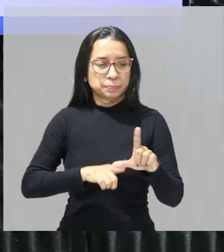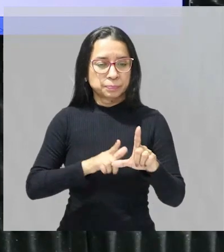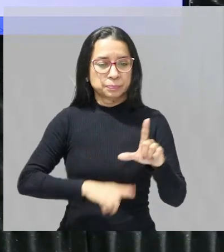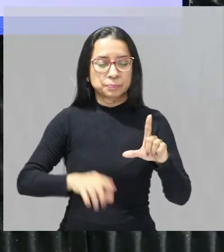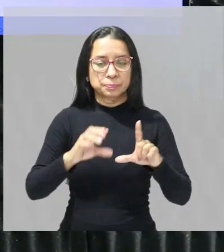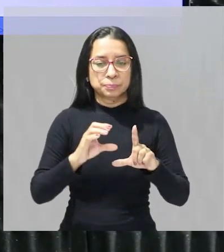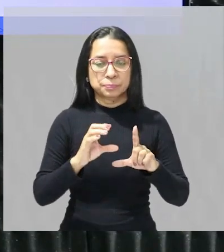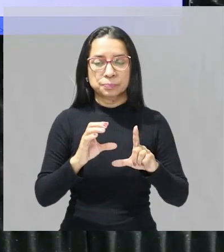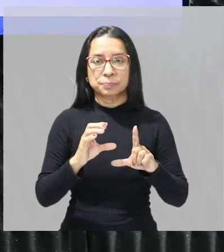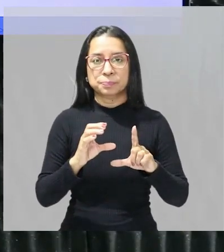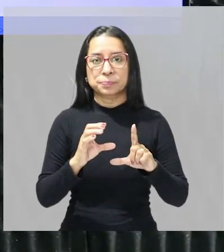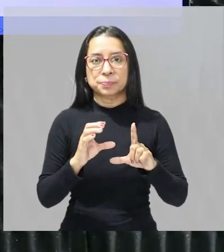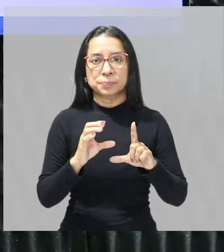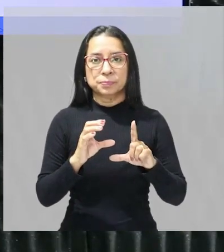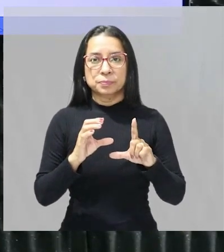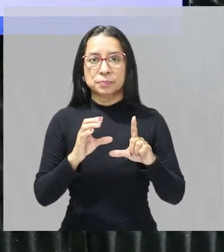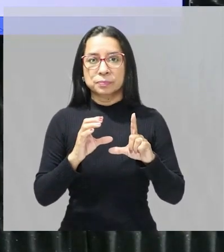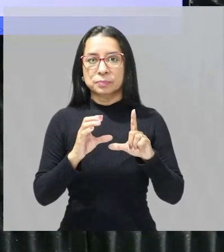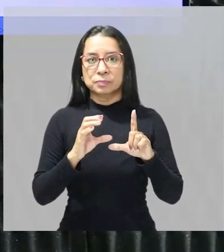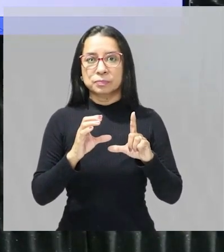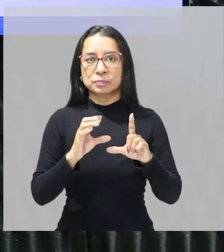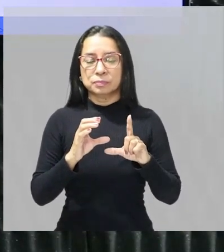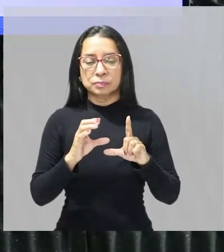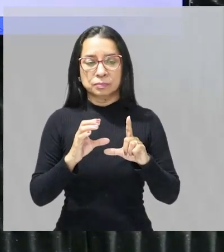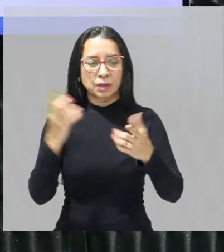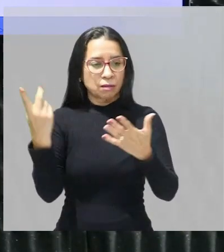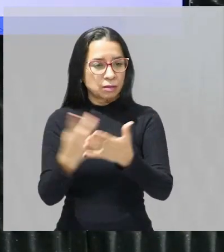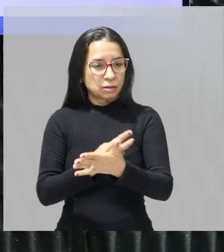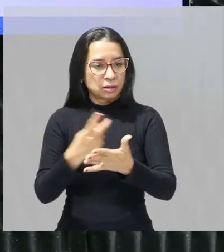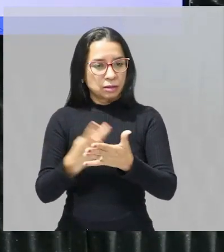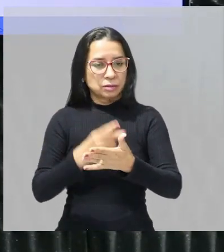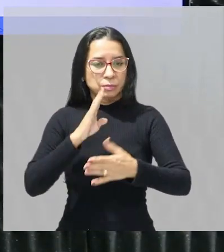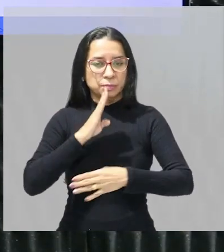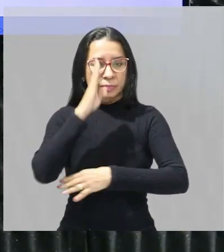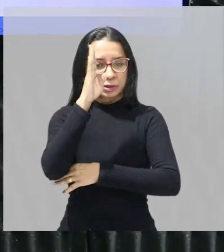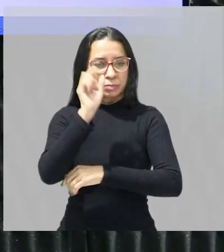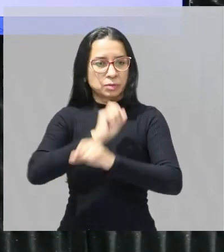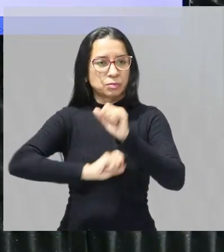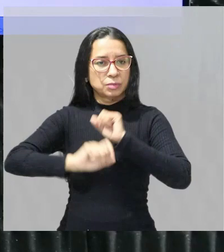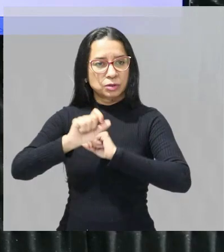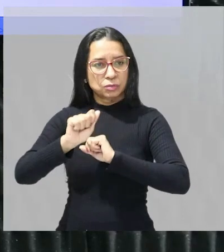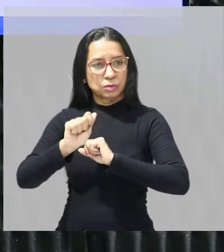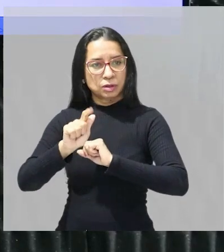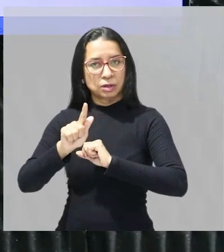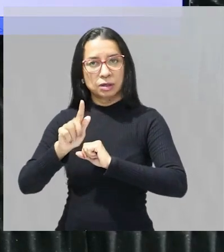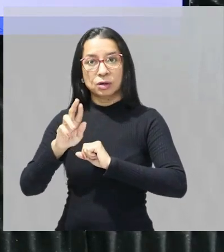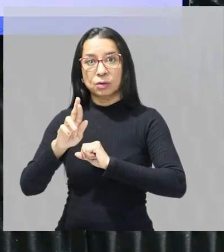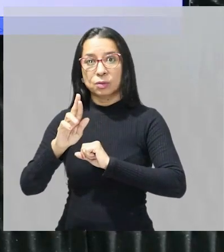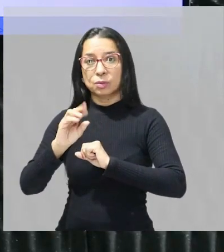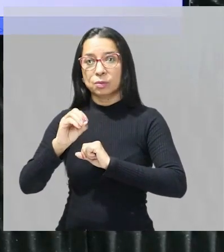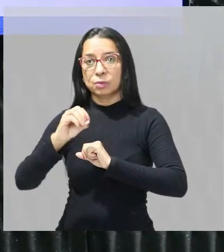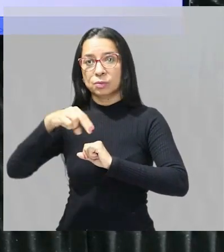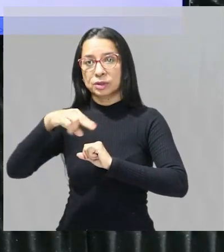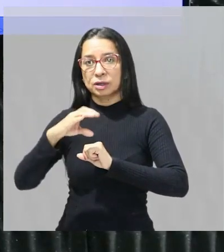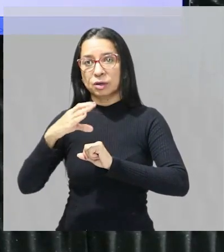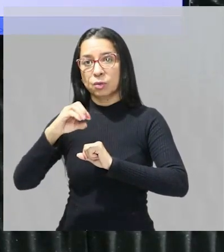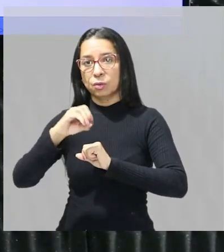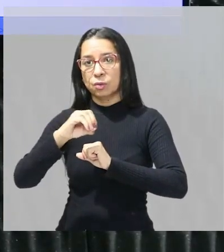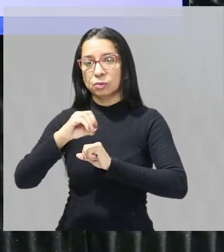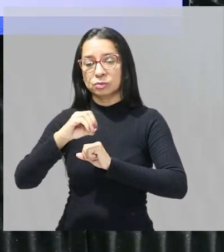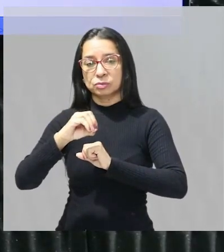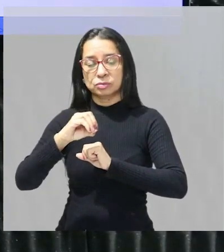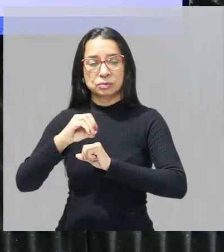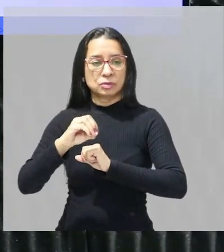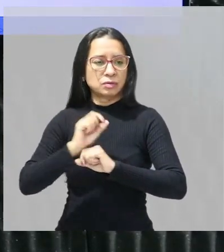resultar na desvalorização financeira das propriedades rurais? Errado. Principalmente o agronegócio vai se valorizar bastante, né,